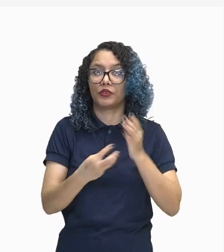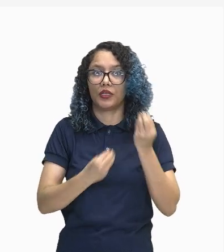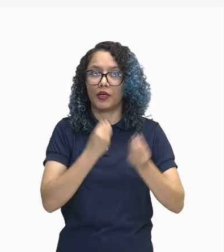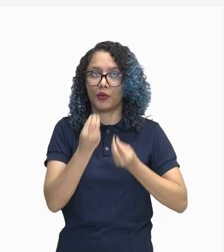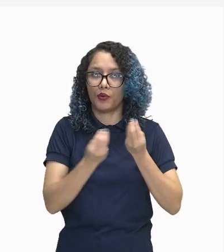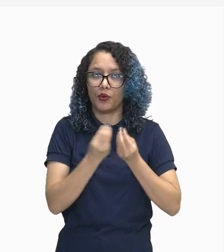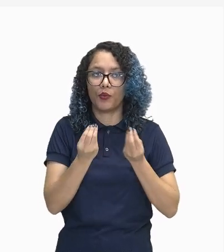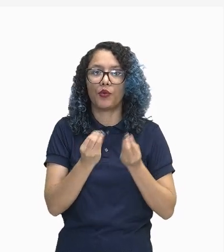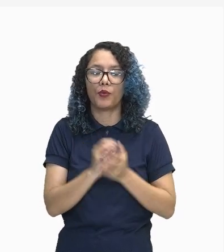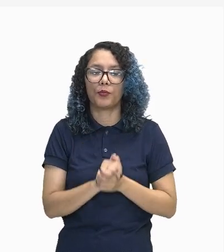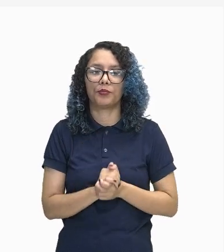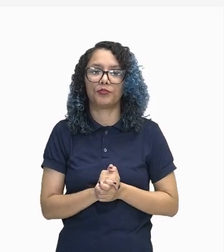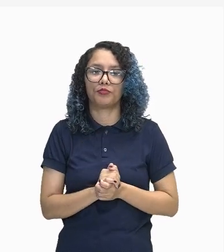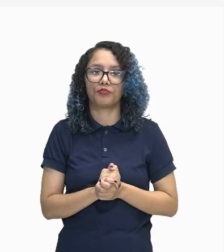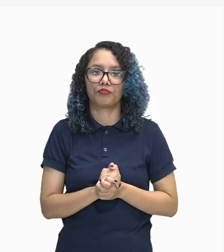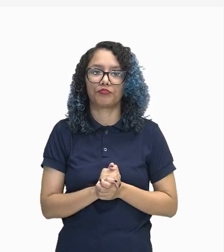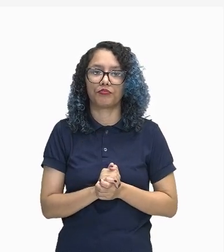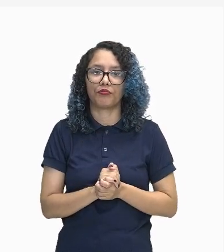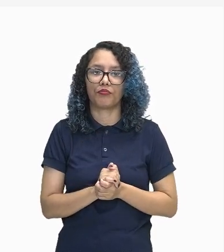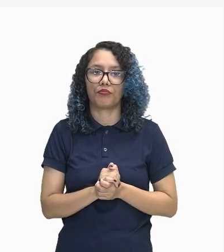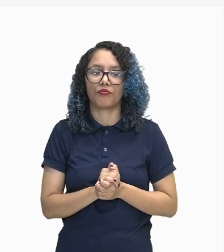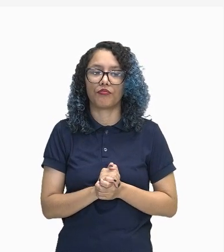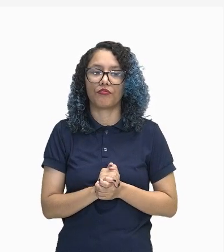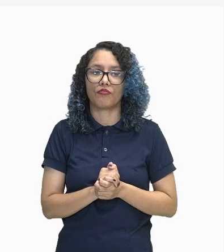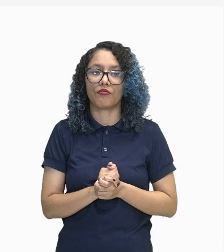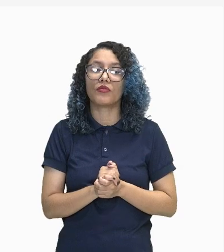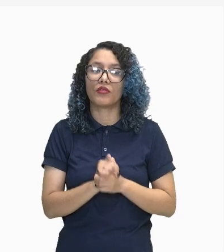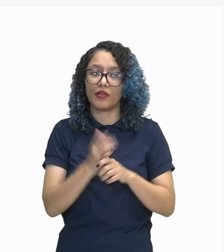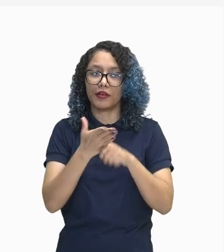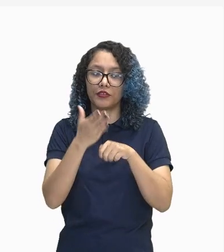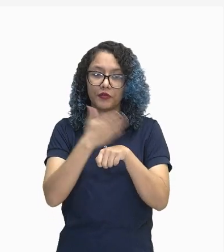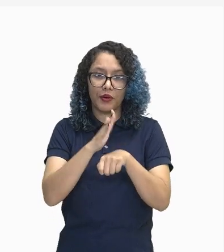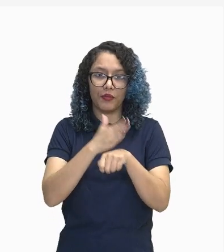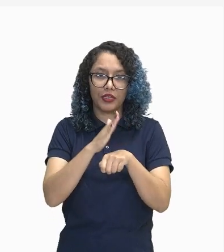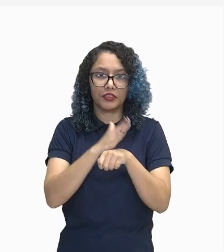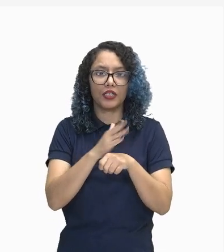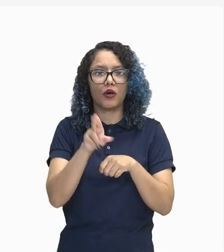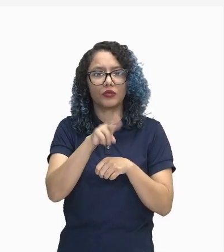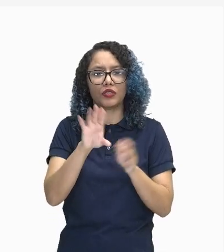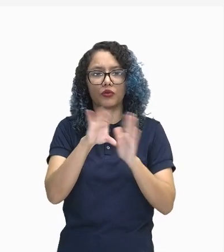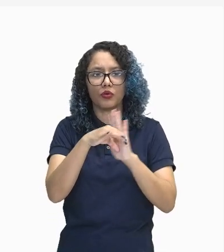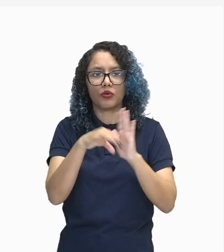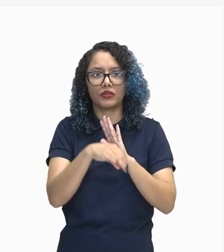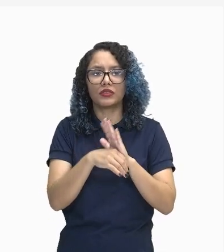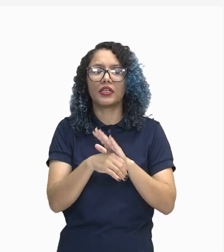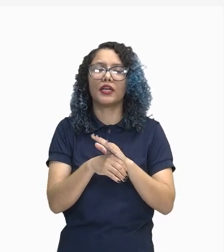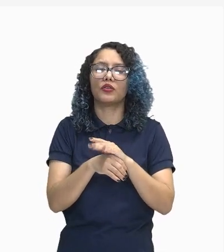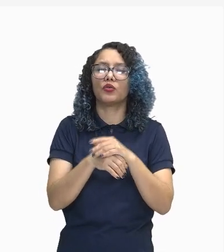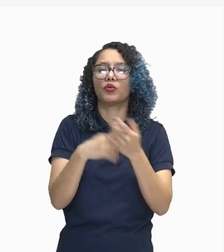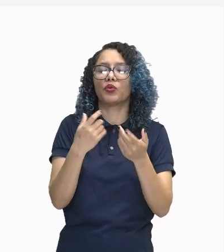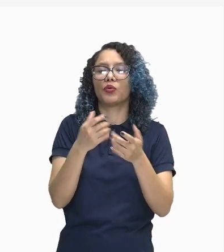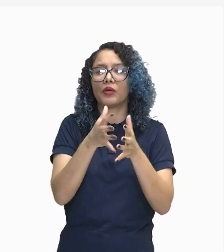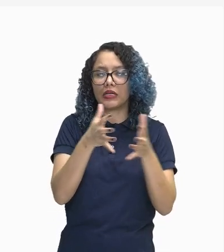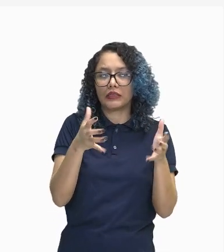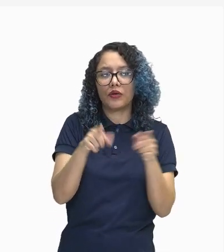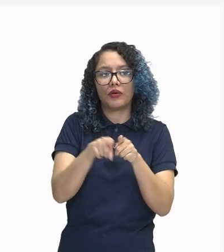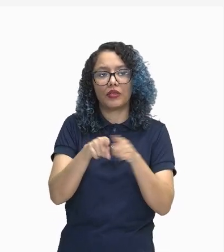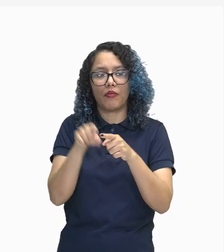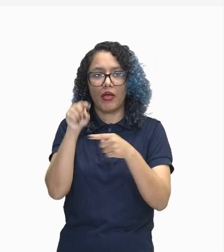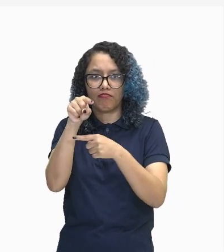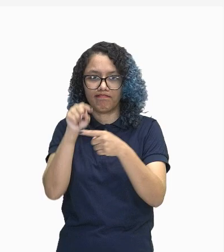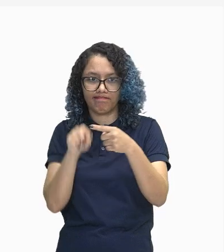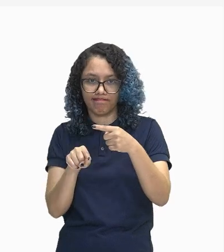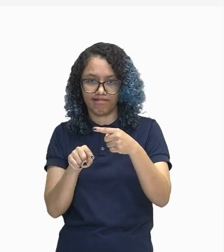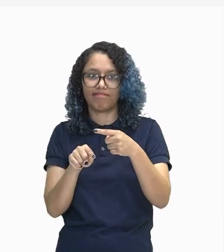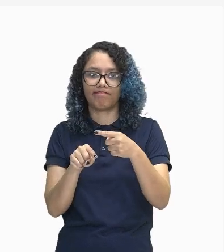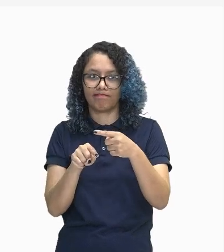onde nós vamos resolver algumas situações, problemas usando o conceito de grandeza e, em especial, usando o conceito de razão entre